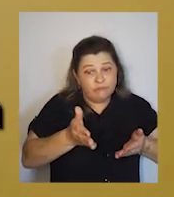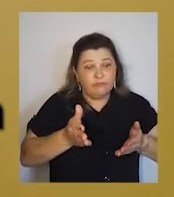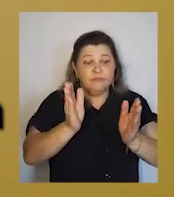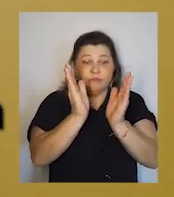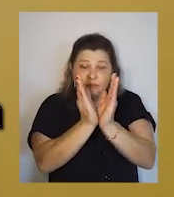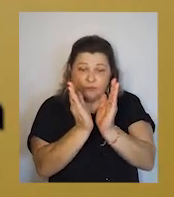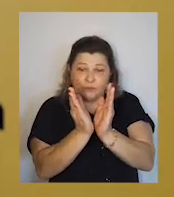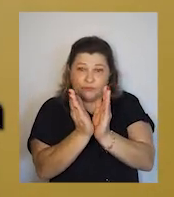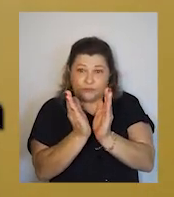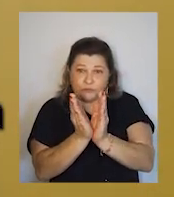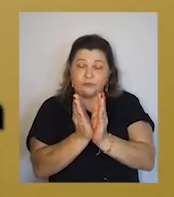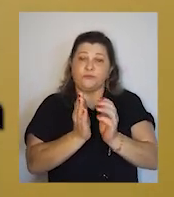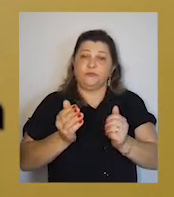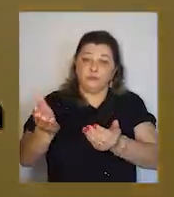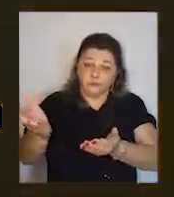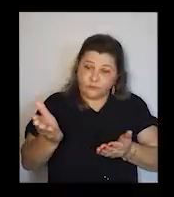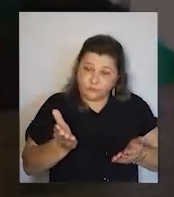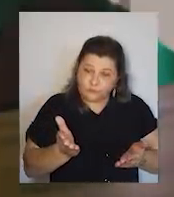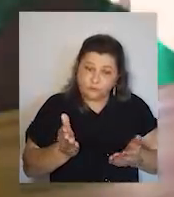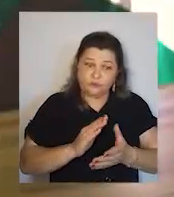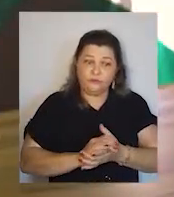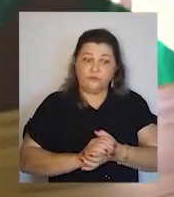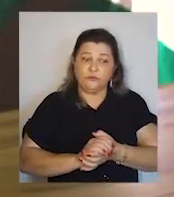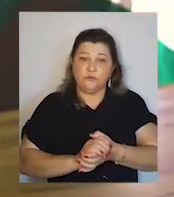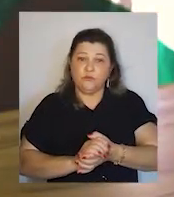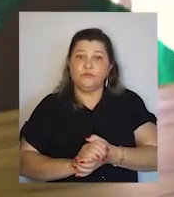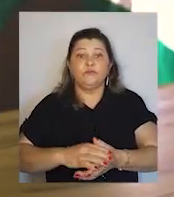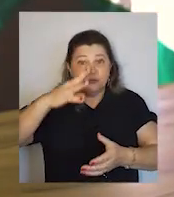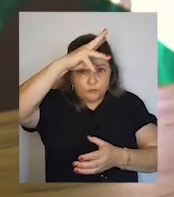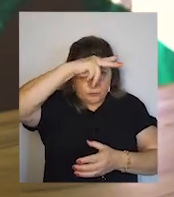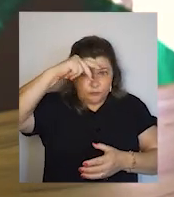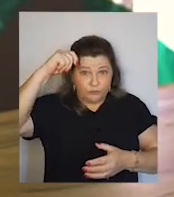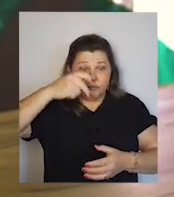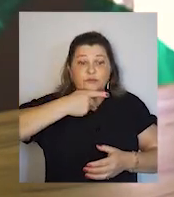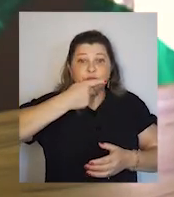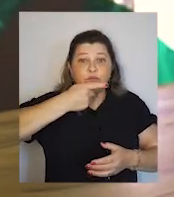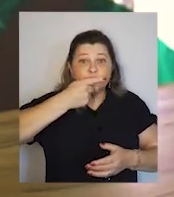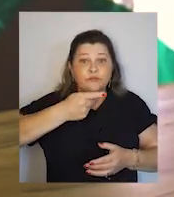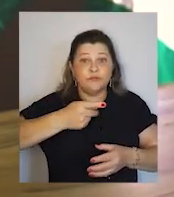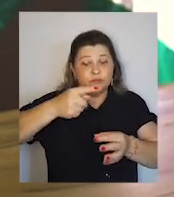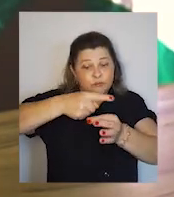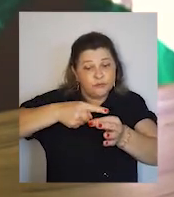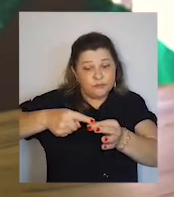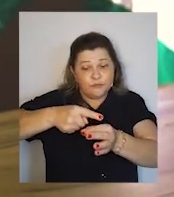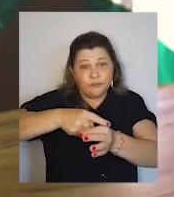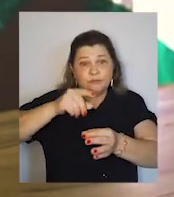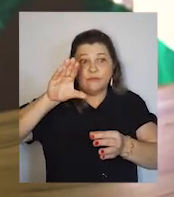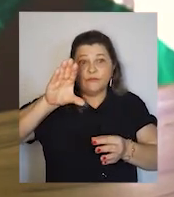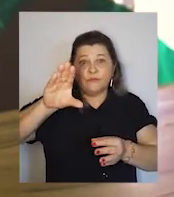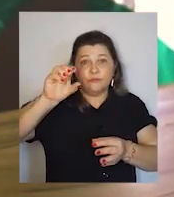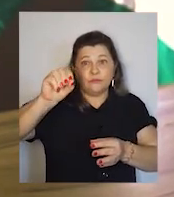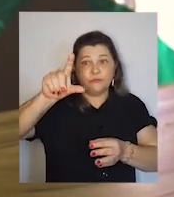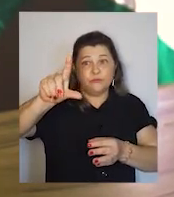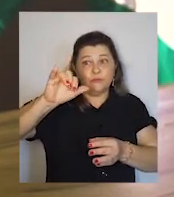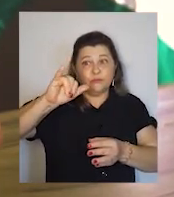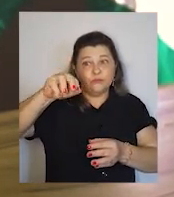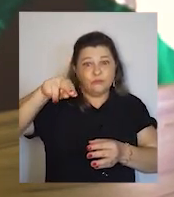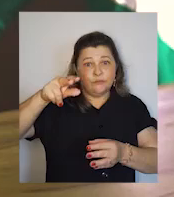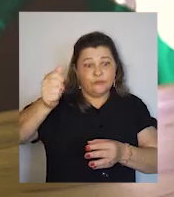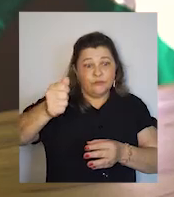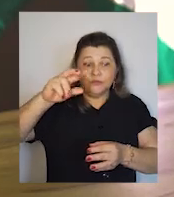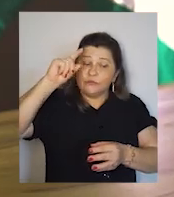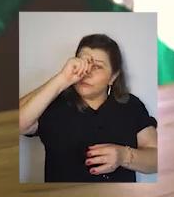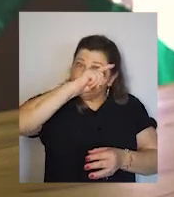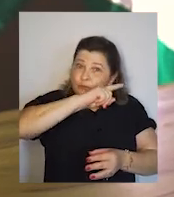colegas também fazer o convite, né? Nós no município de Colinas sentimos uma dificuldade lá em